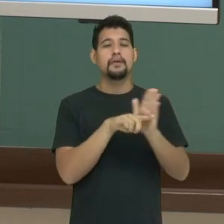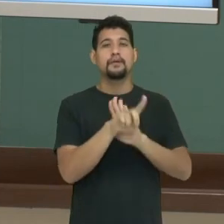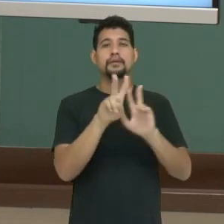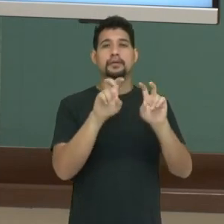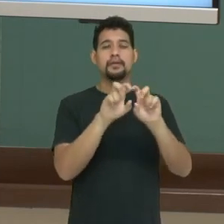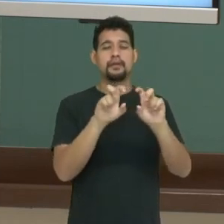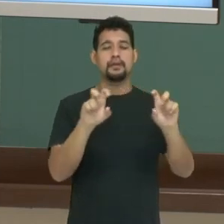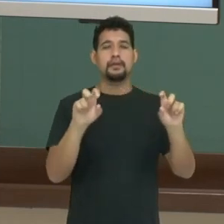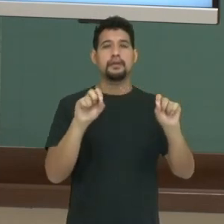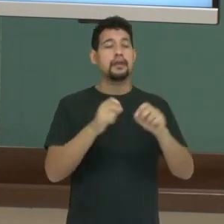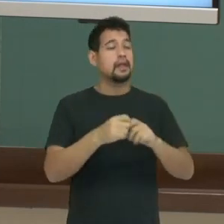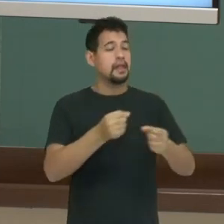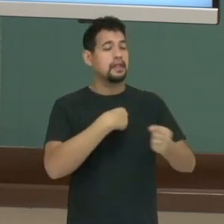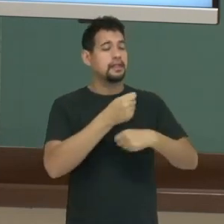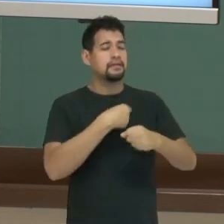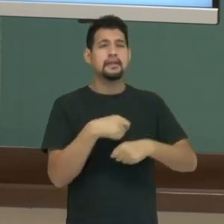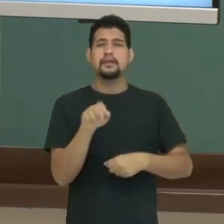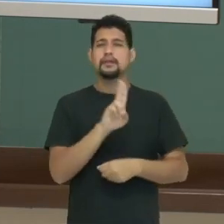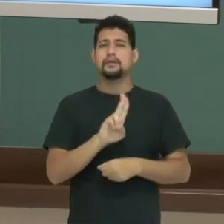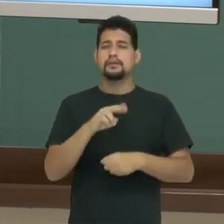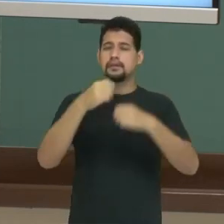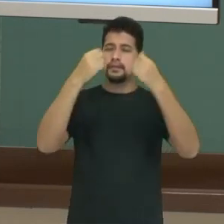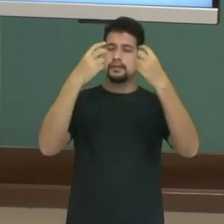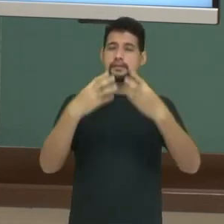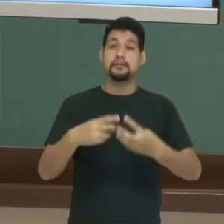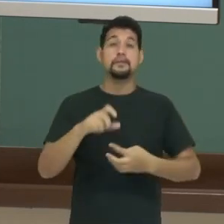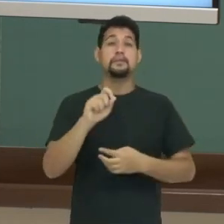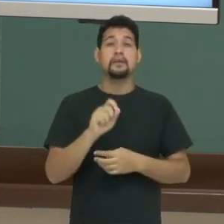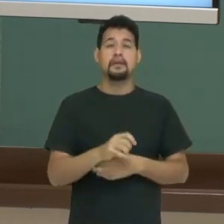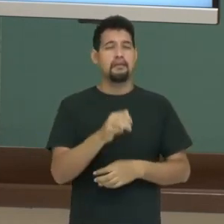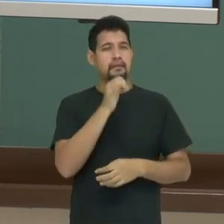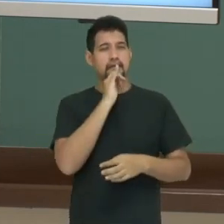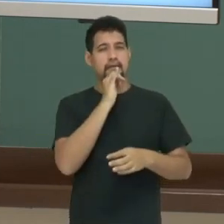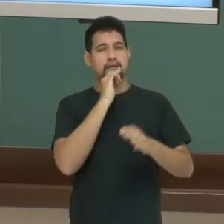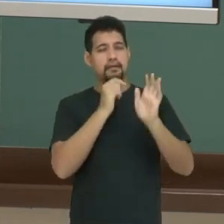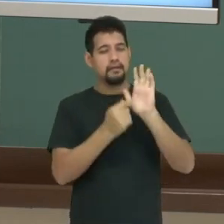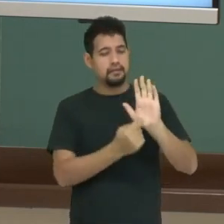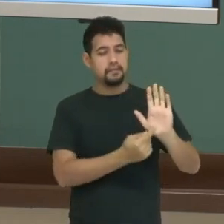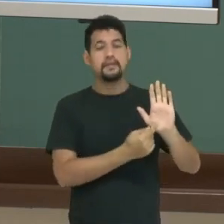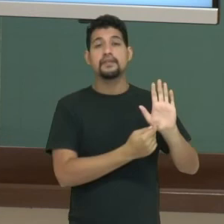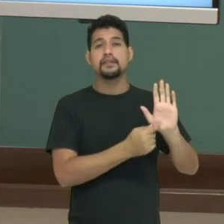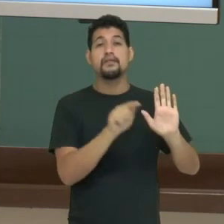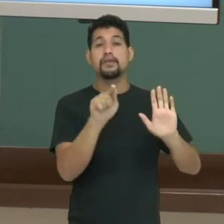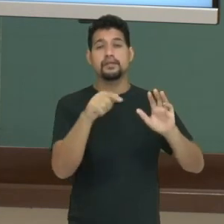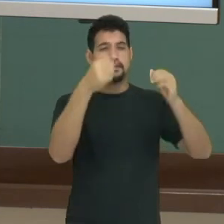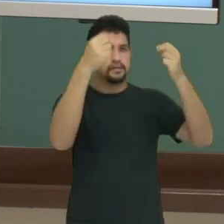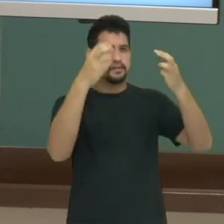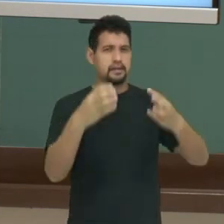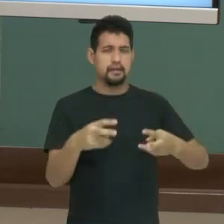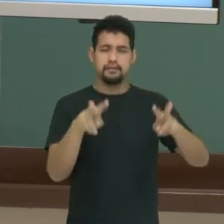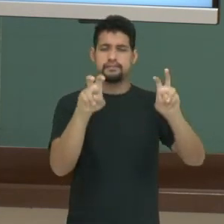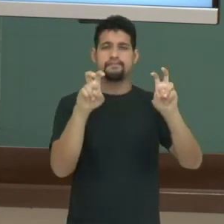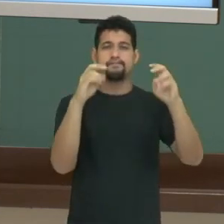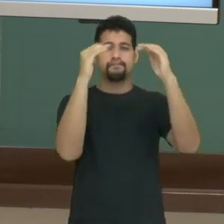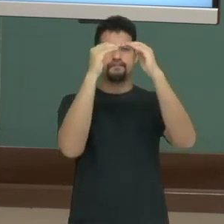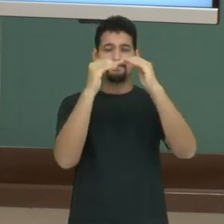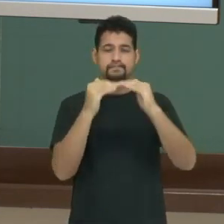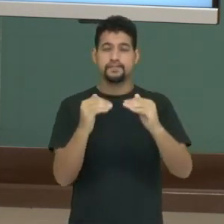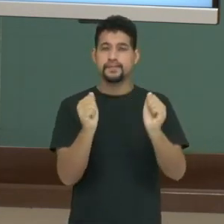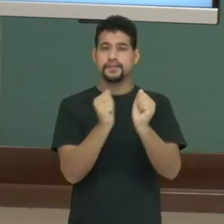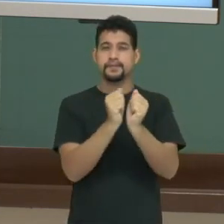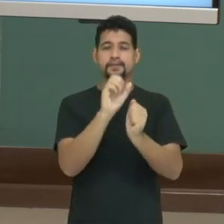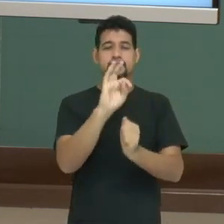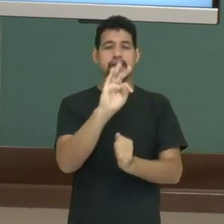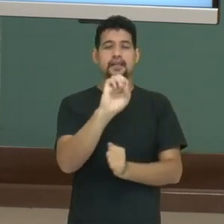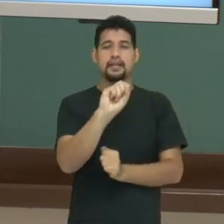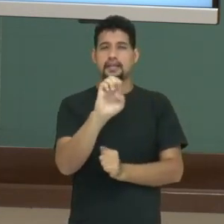trecho, o entrevistado utiliza o argumento de exemplificação. Explique-o relacionando com a tese, com